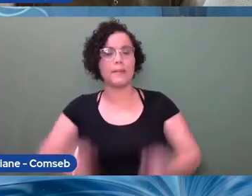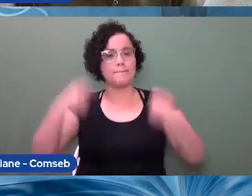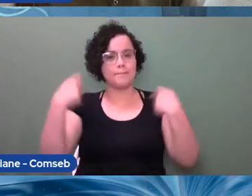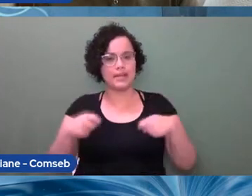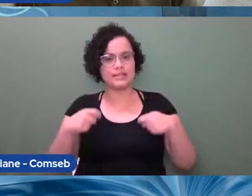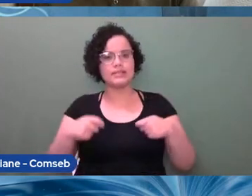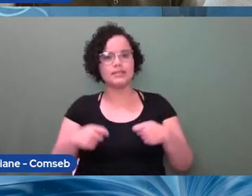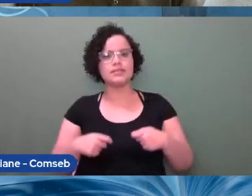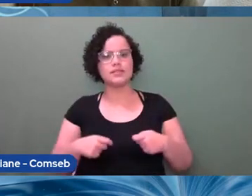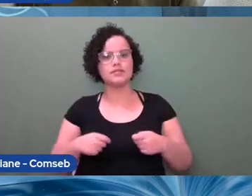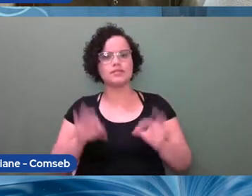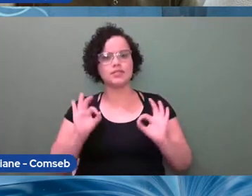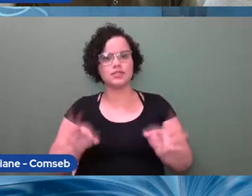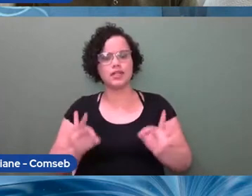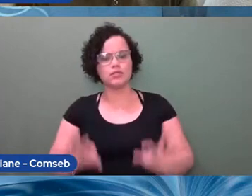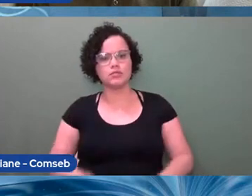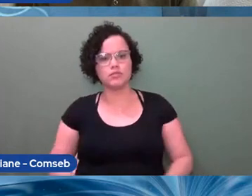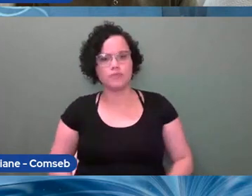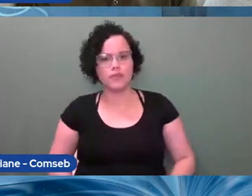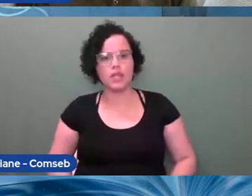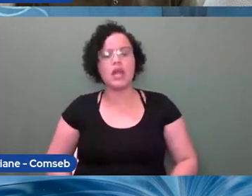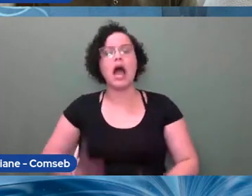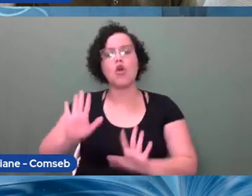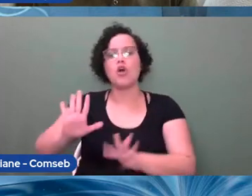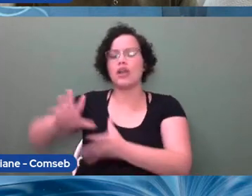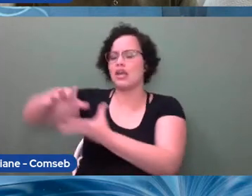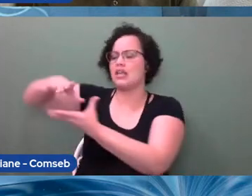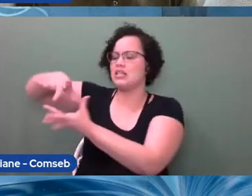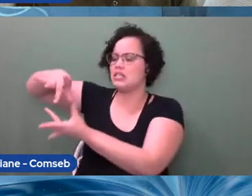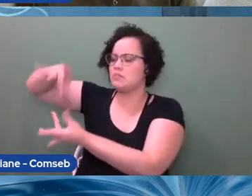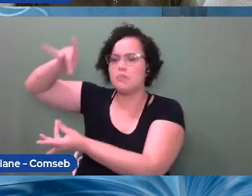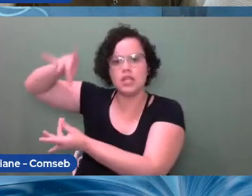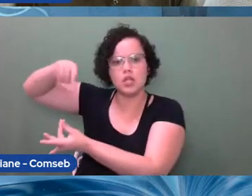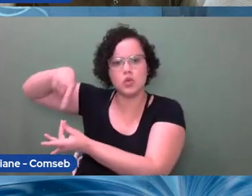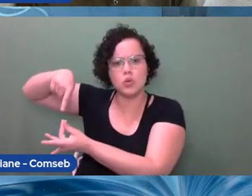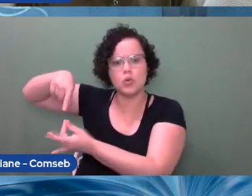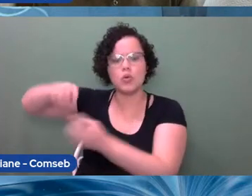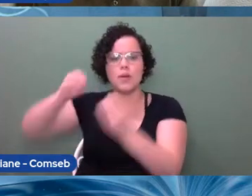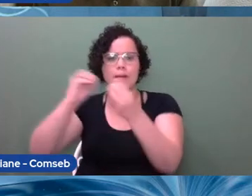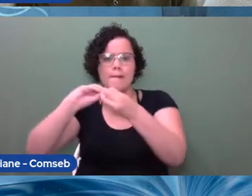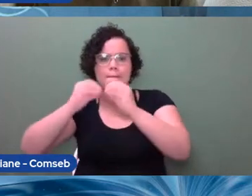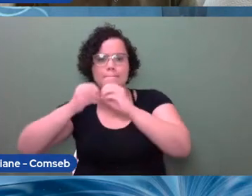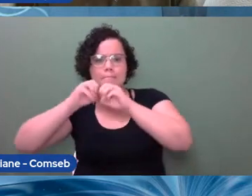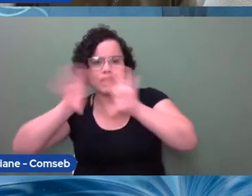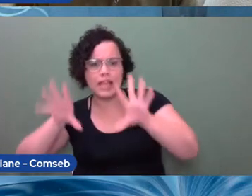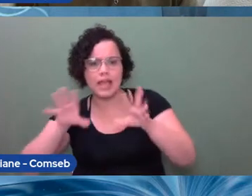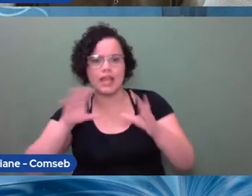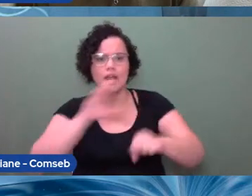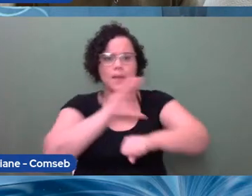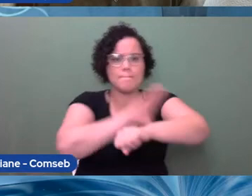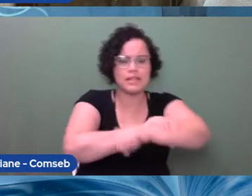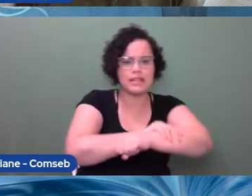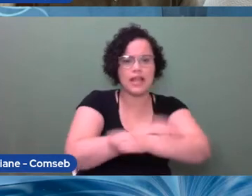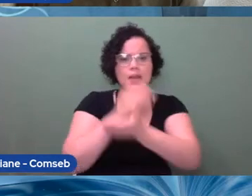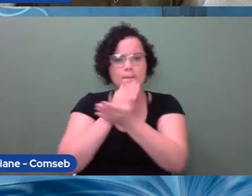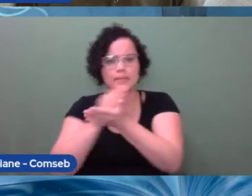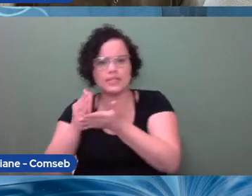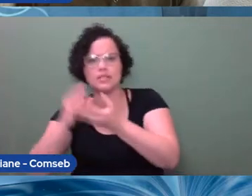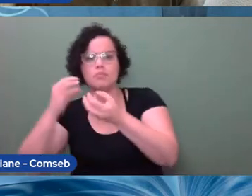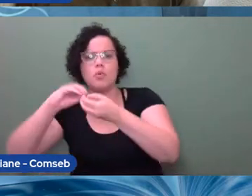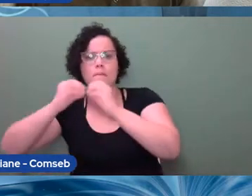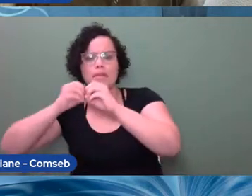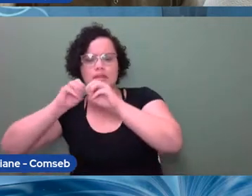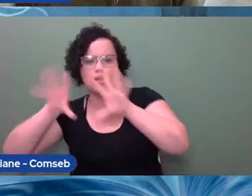disso para descrever espírito, matéria, princípio espiritual, princípio material,